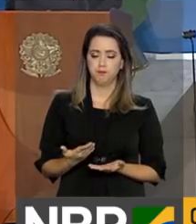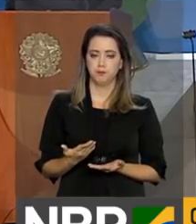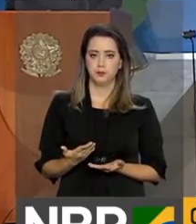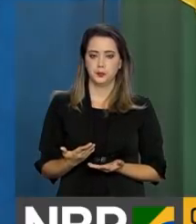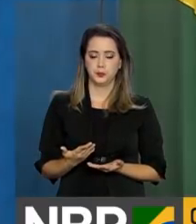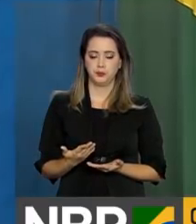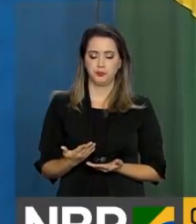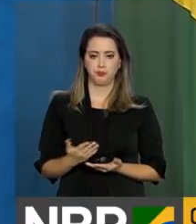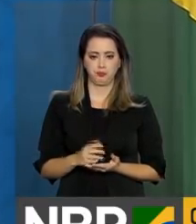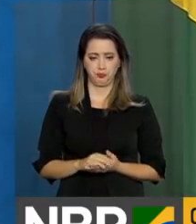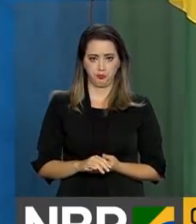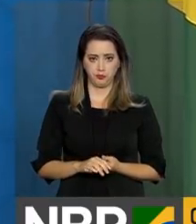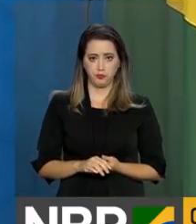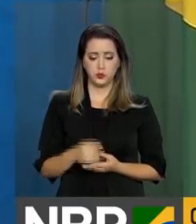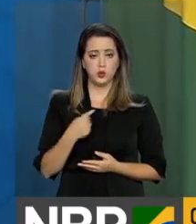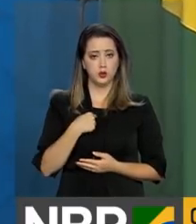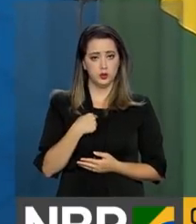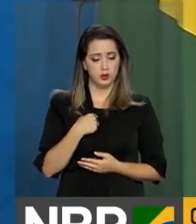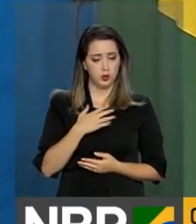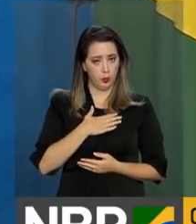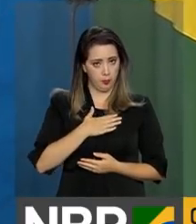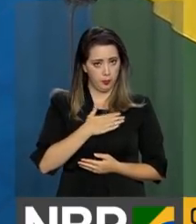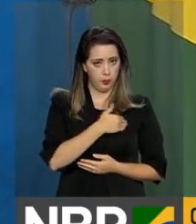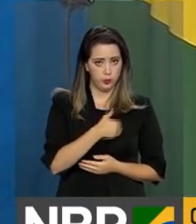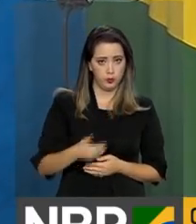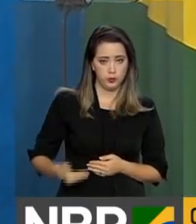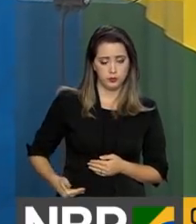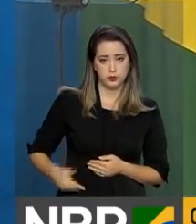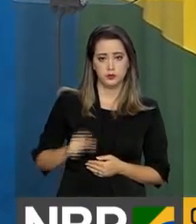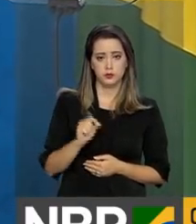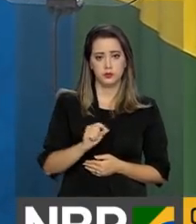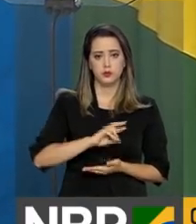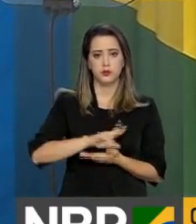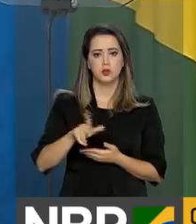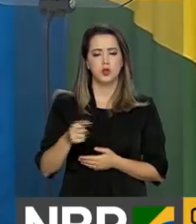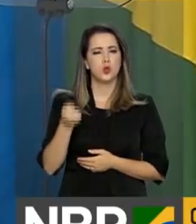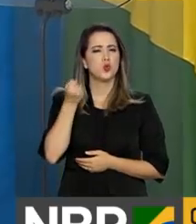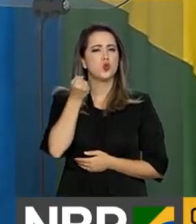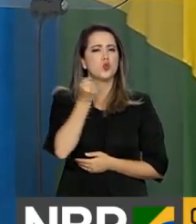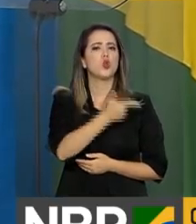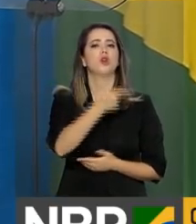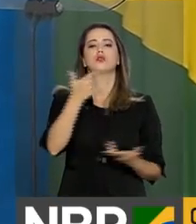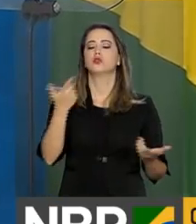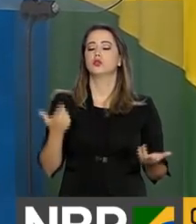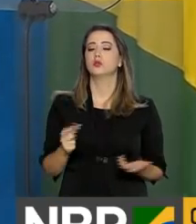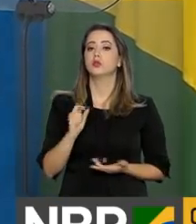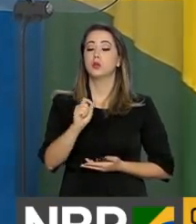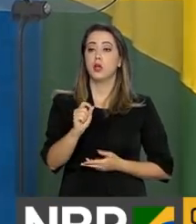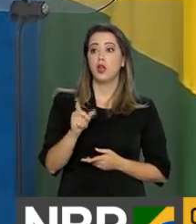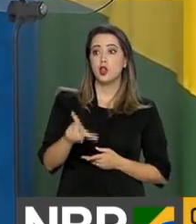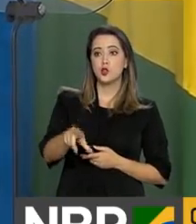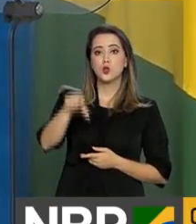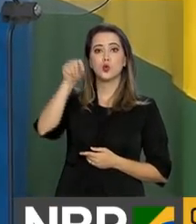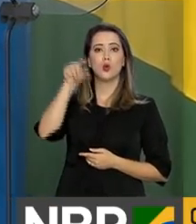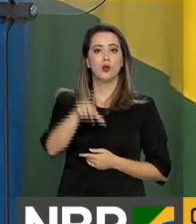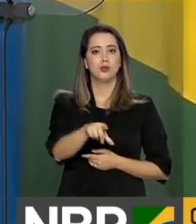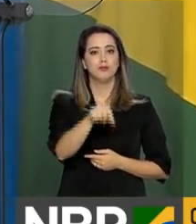tive no meu governo, digamos, muita sorte ao